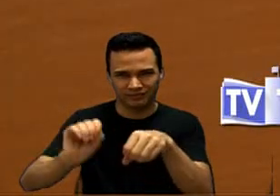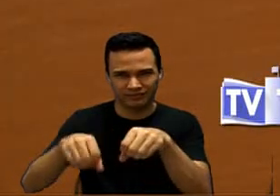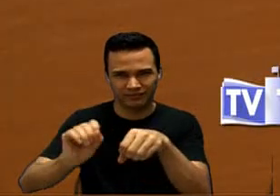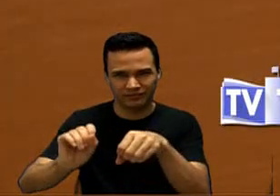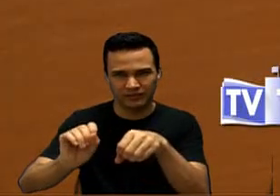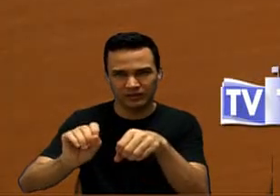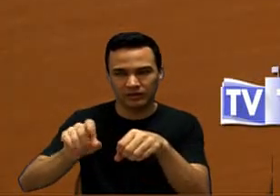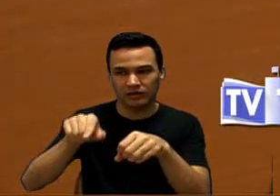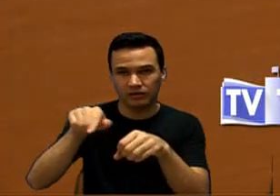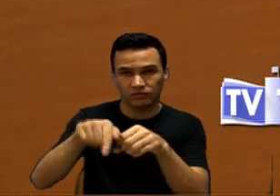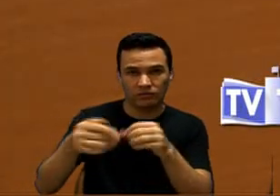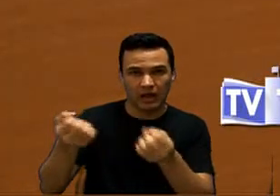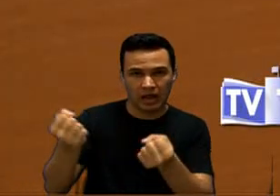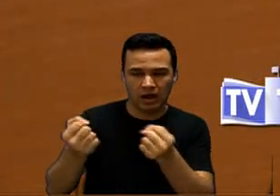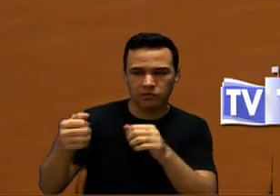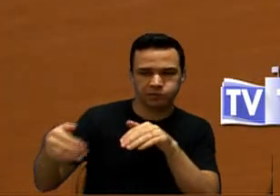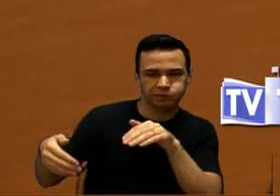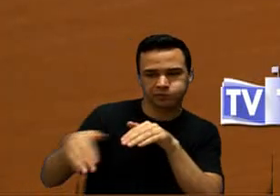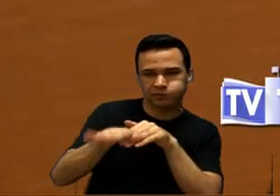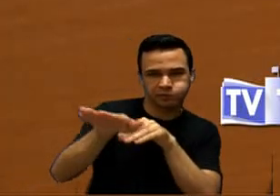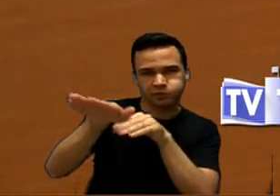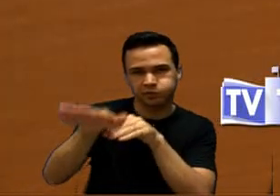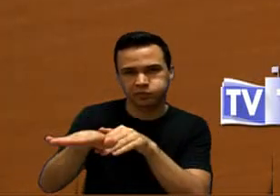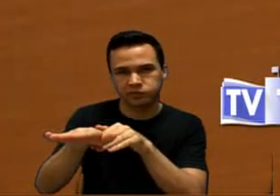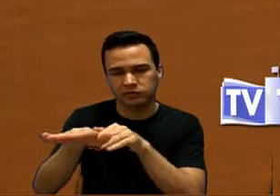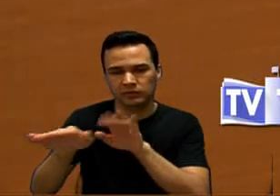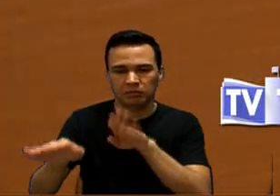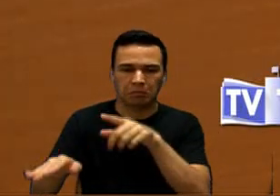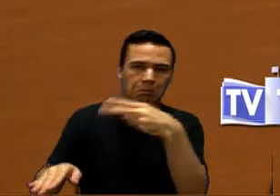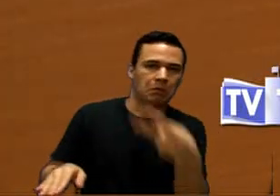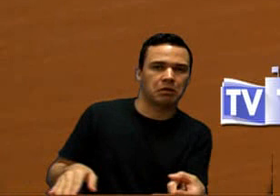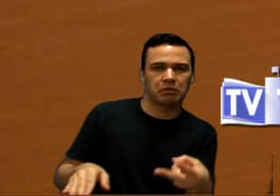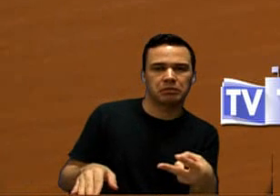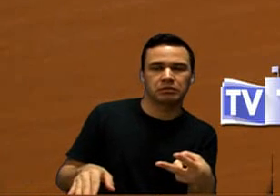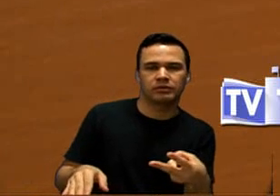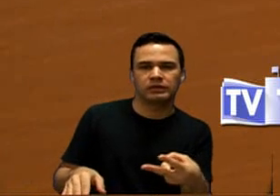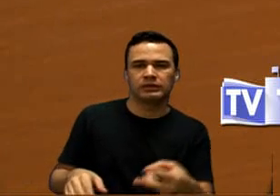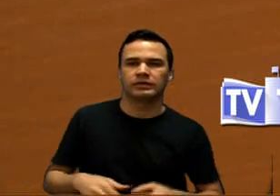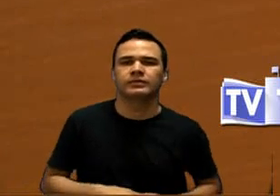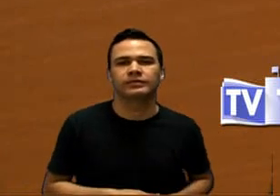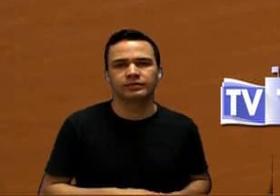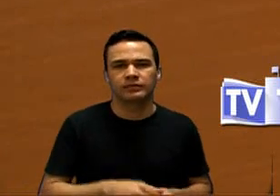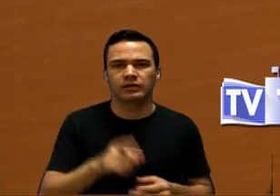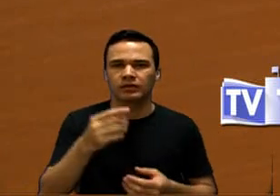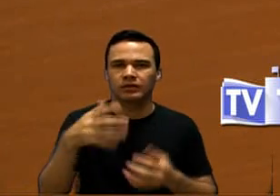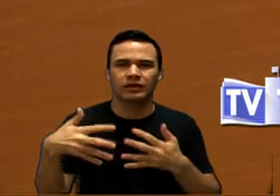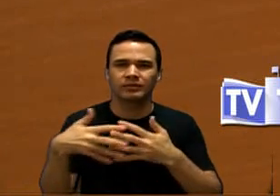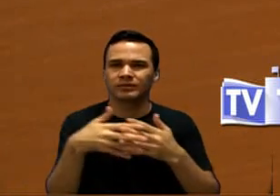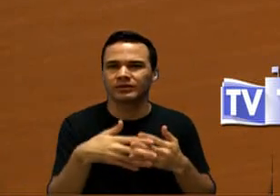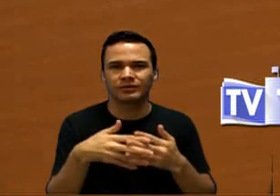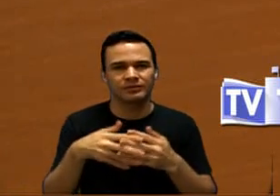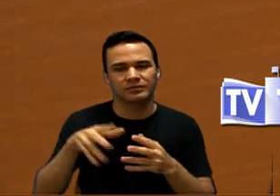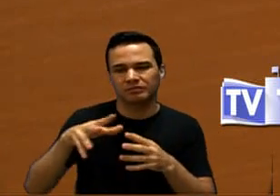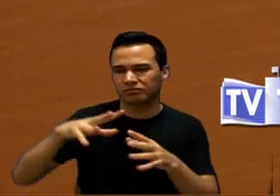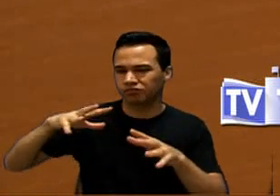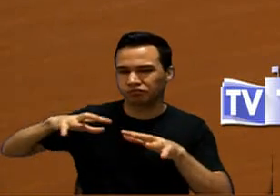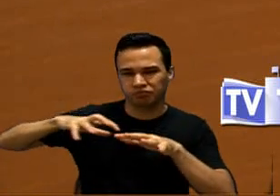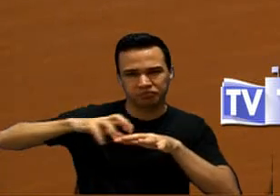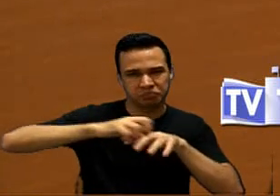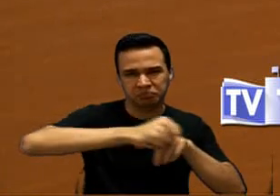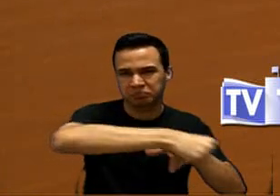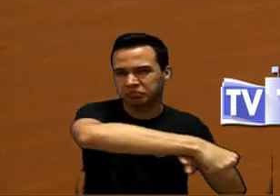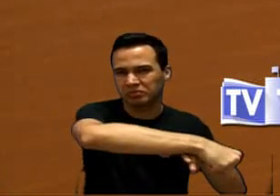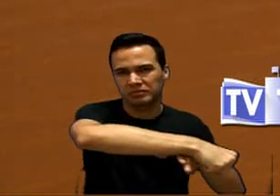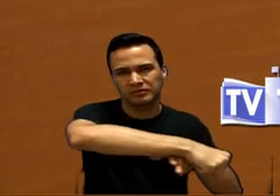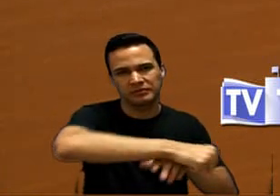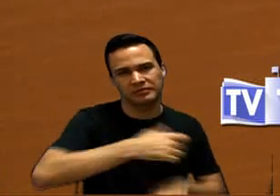foi fechado por um veículo e acabou caindo na pista e sendo... o caminhão acabou atropelando o Kinder. Dei